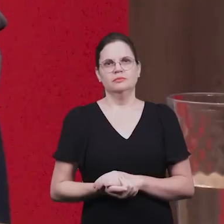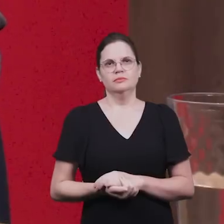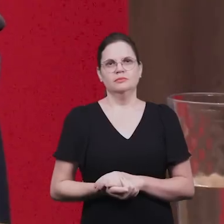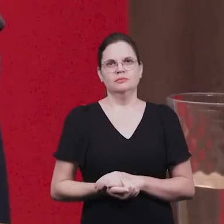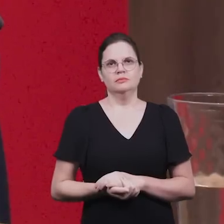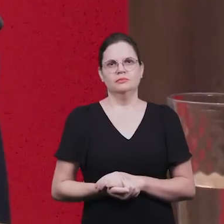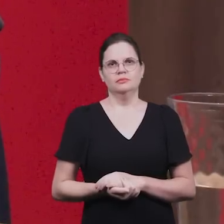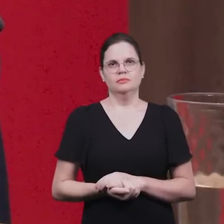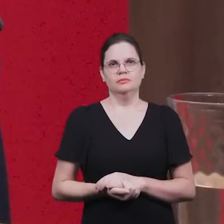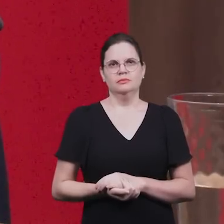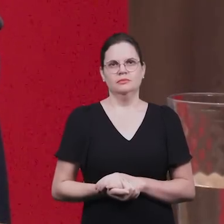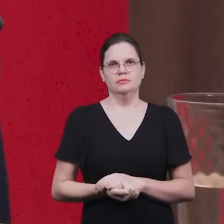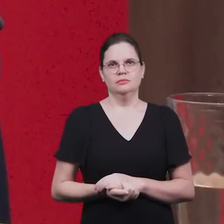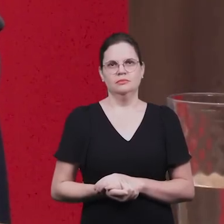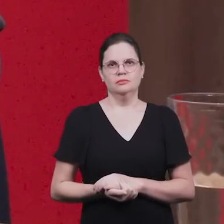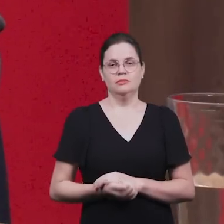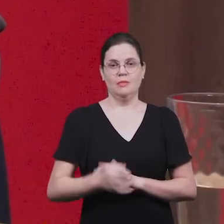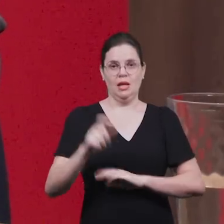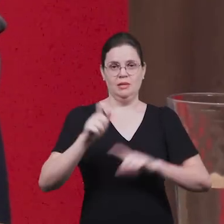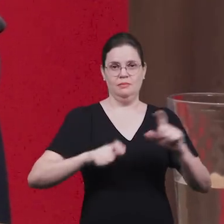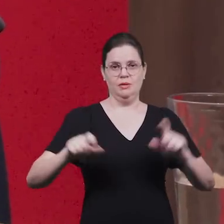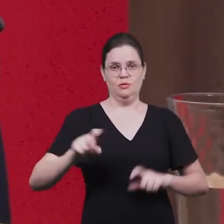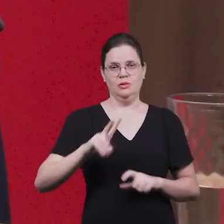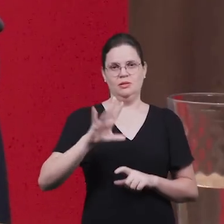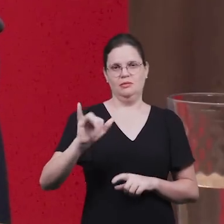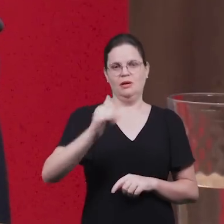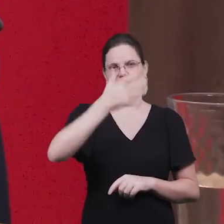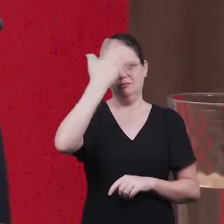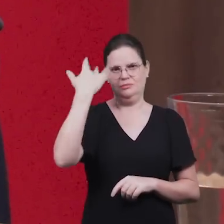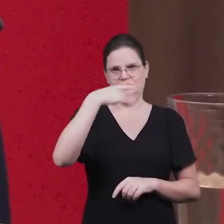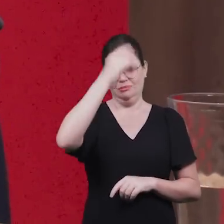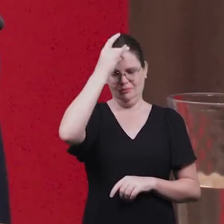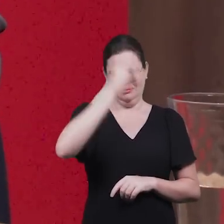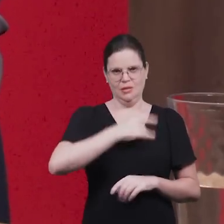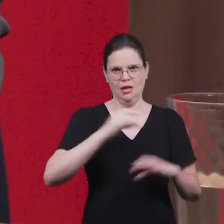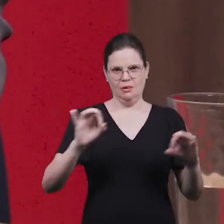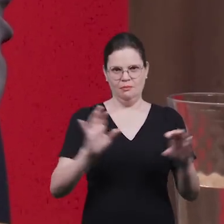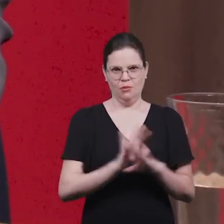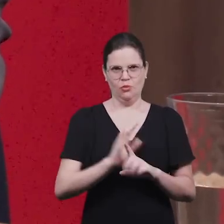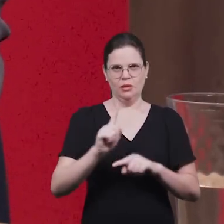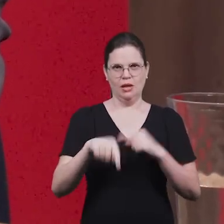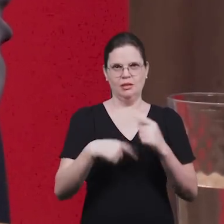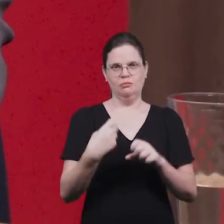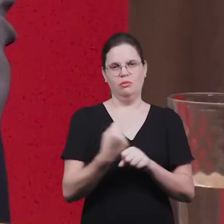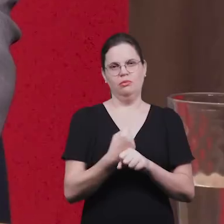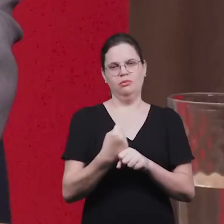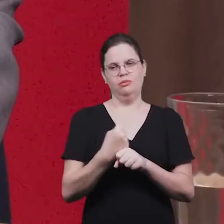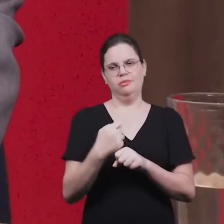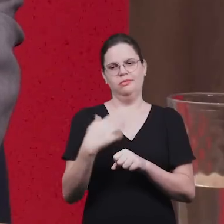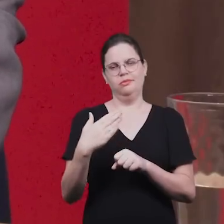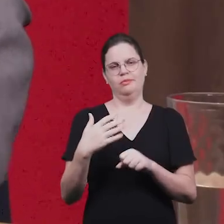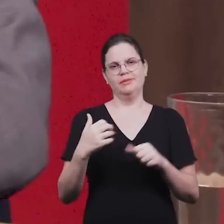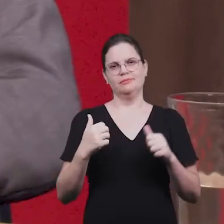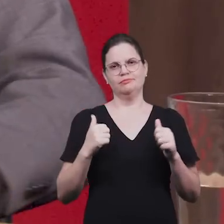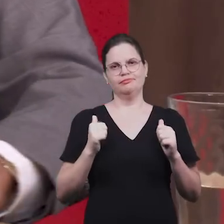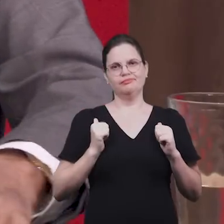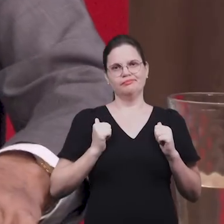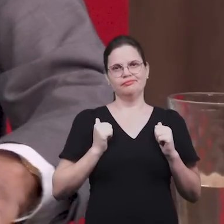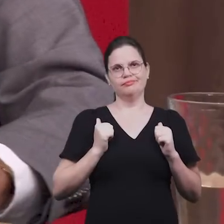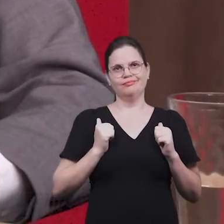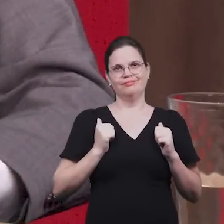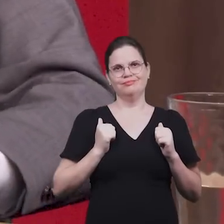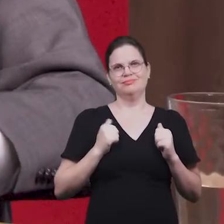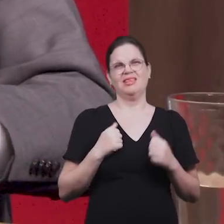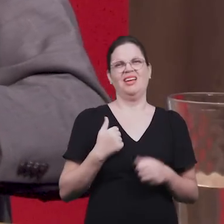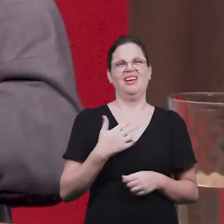As pessoas às vezes são batizadas com o Espírito Santo e à medida que o tempo vai passando, há uma certa acomodação. Você recebeu o batismo com o Espírito